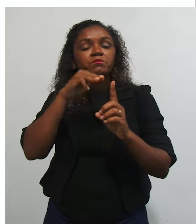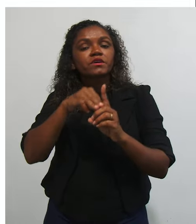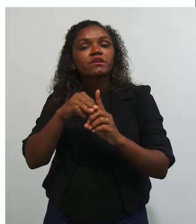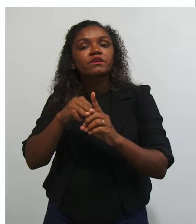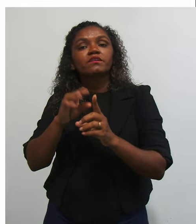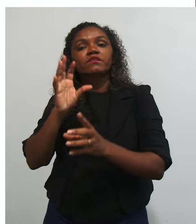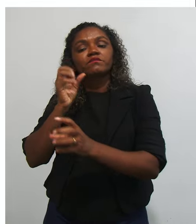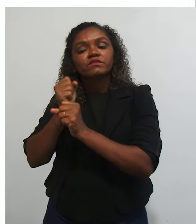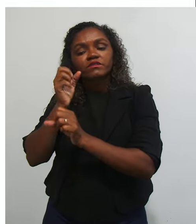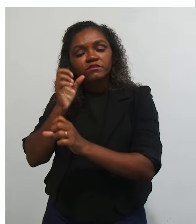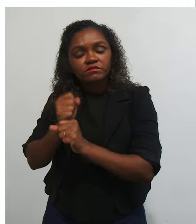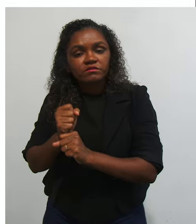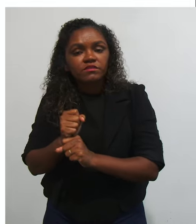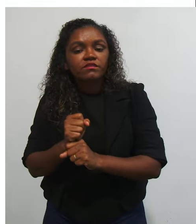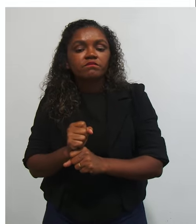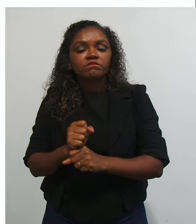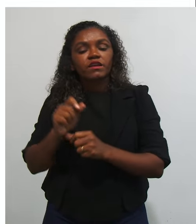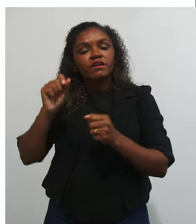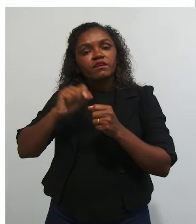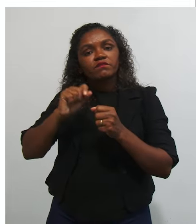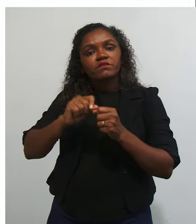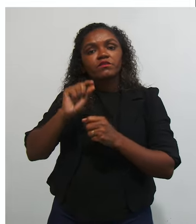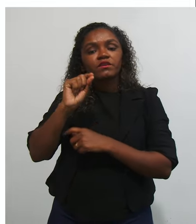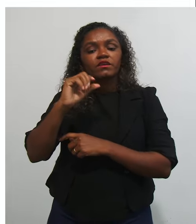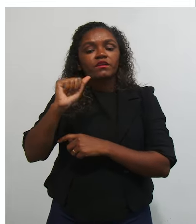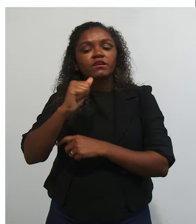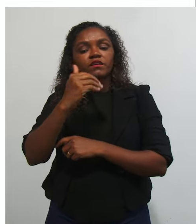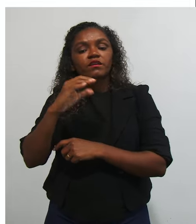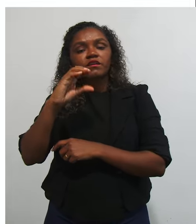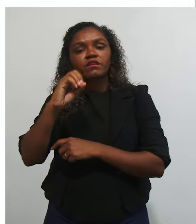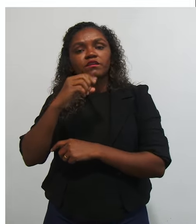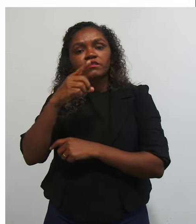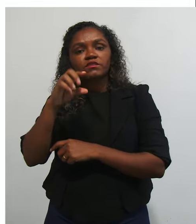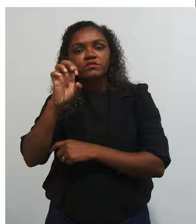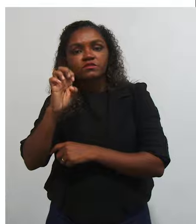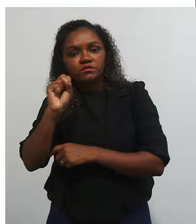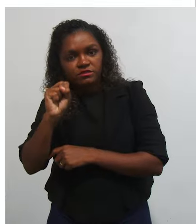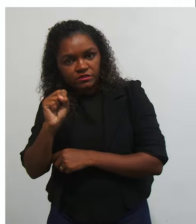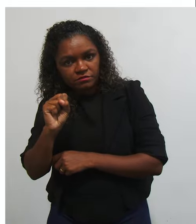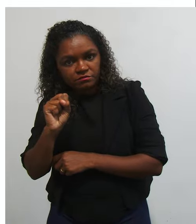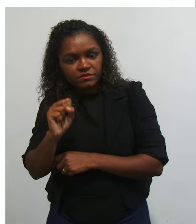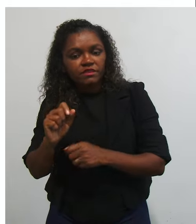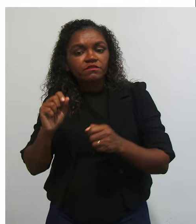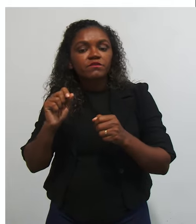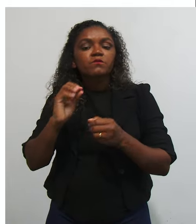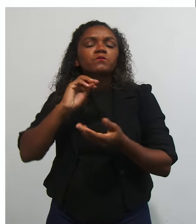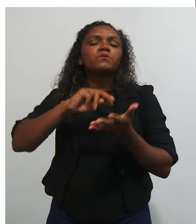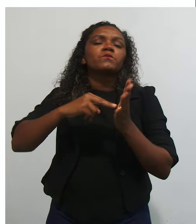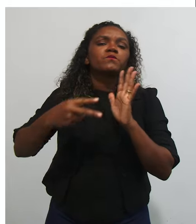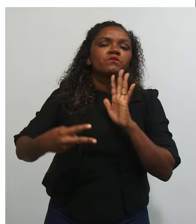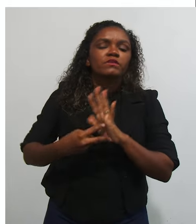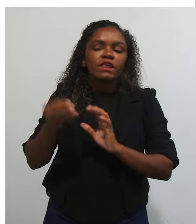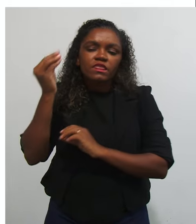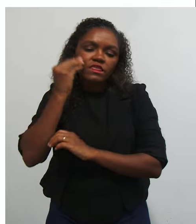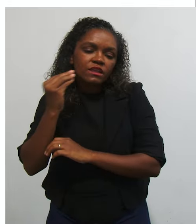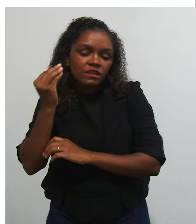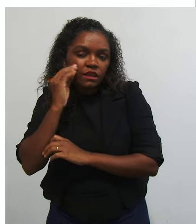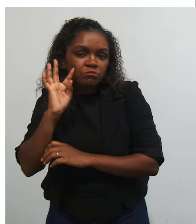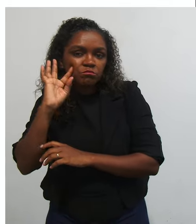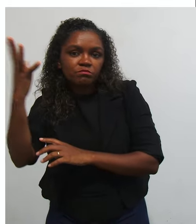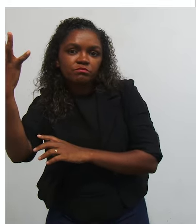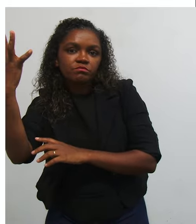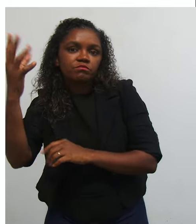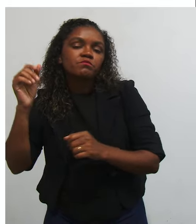e a partir daí ele define o que? As ações. O que eu vou fazer para tentar resolver ou minimizar esse problema? Então,